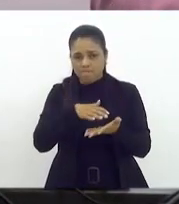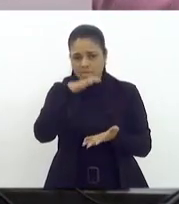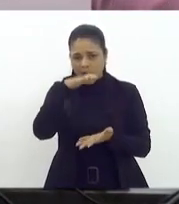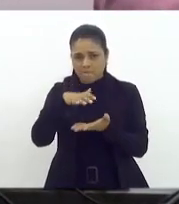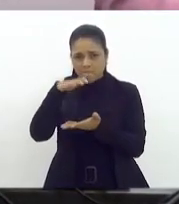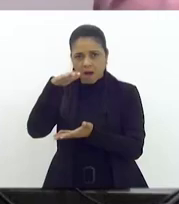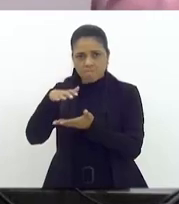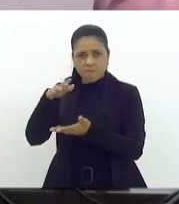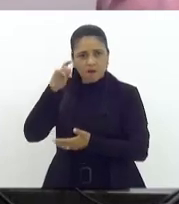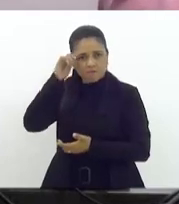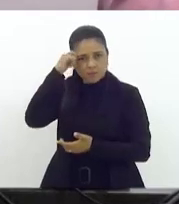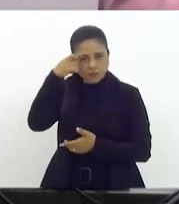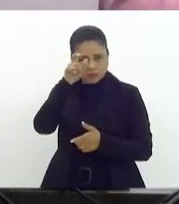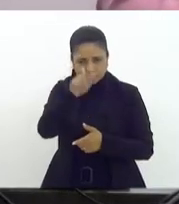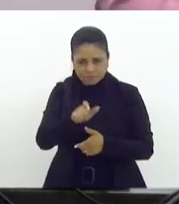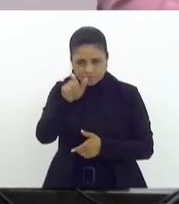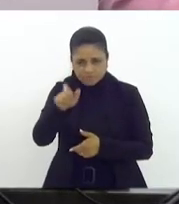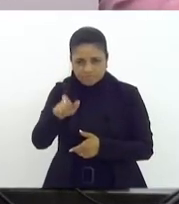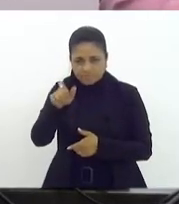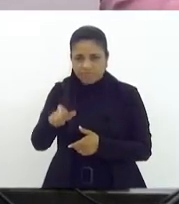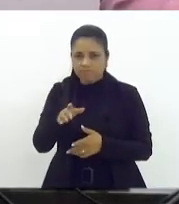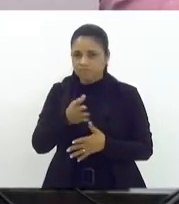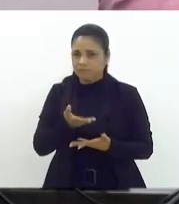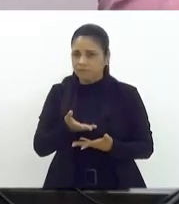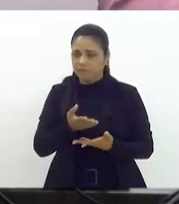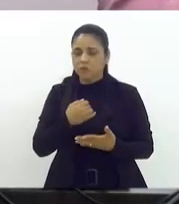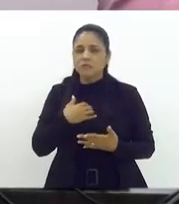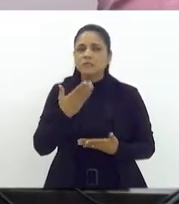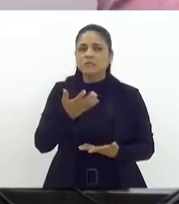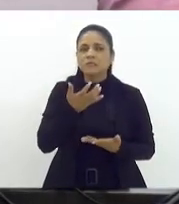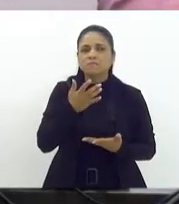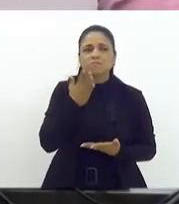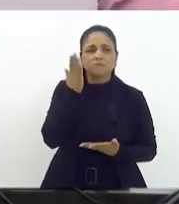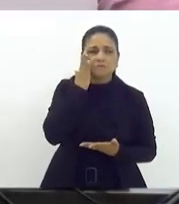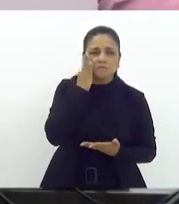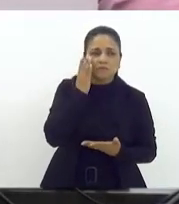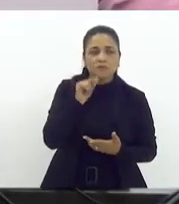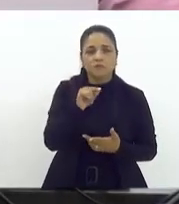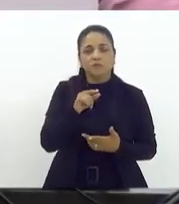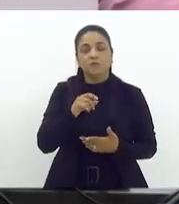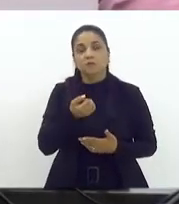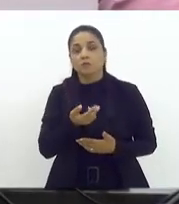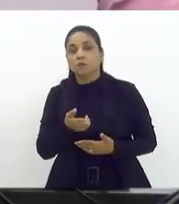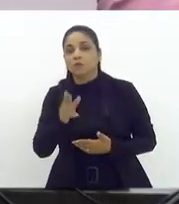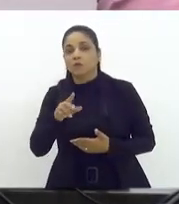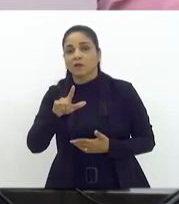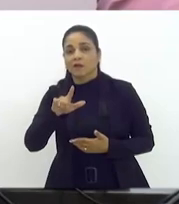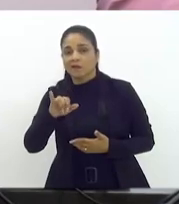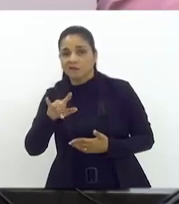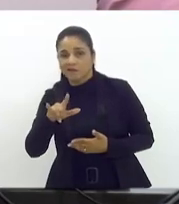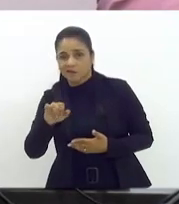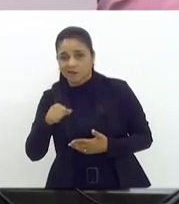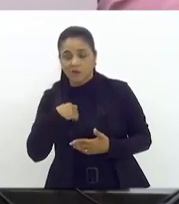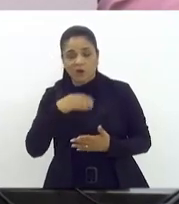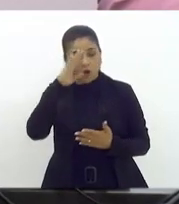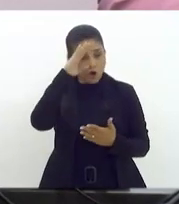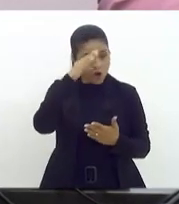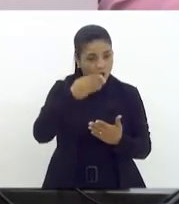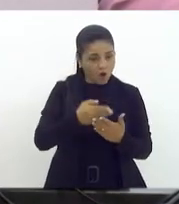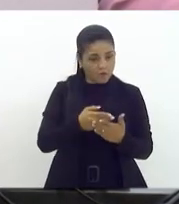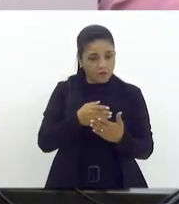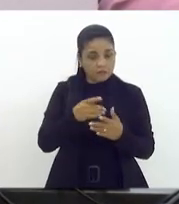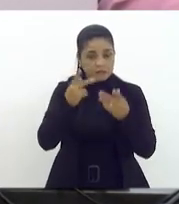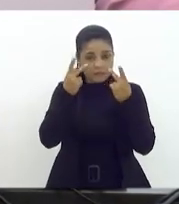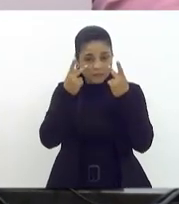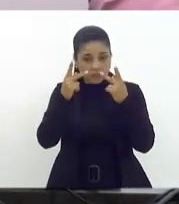imprecisão eu queria saber Doutora Lilian em que medida a confiança da Testemunha